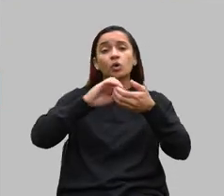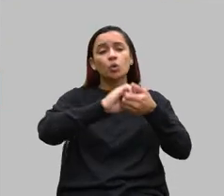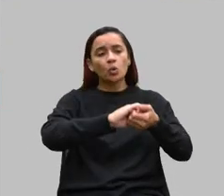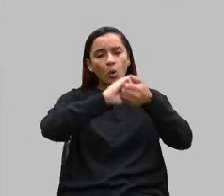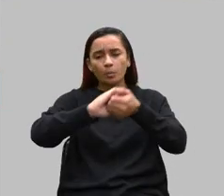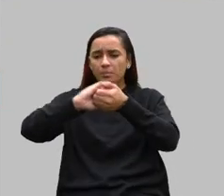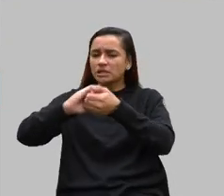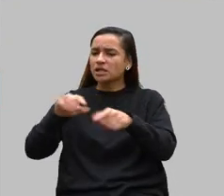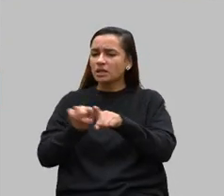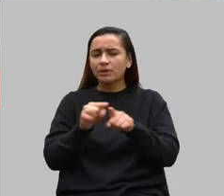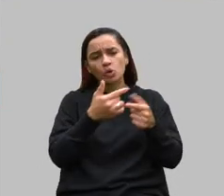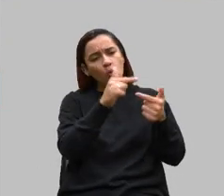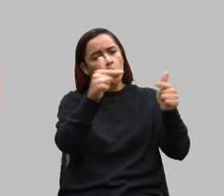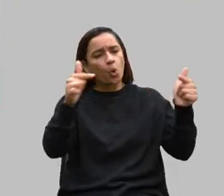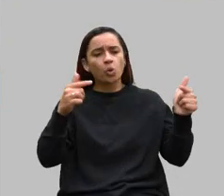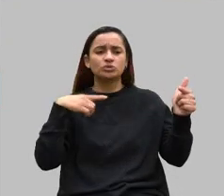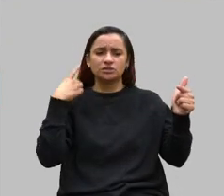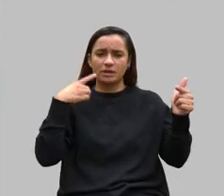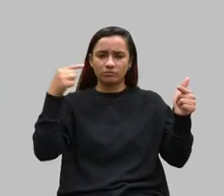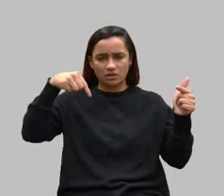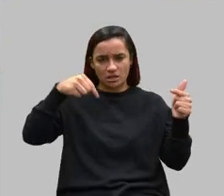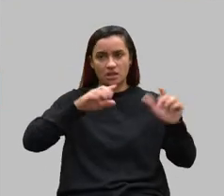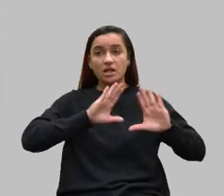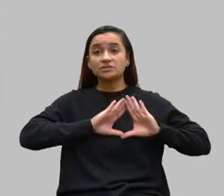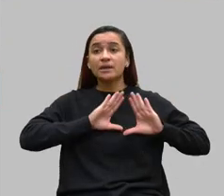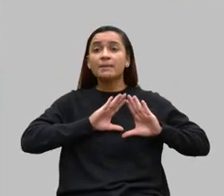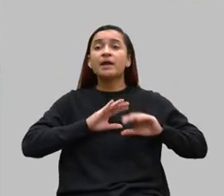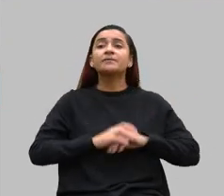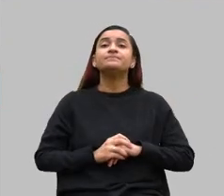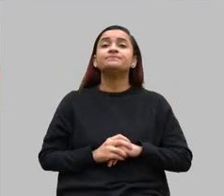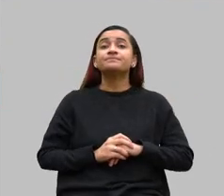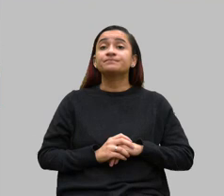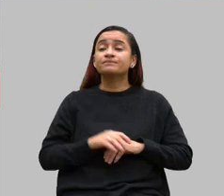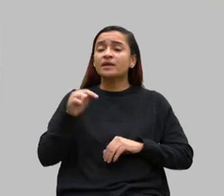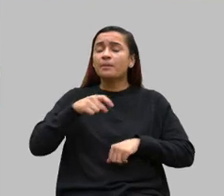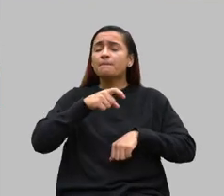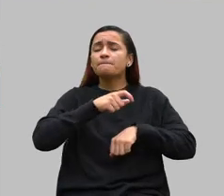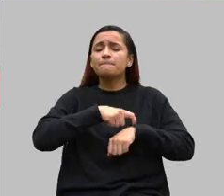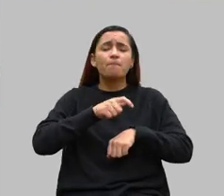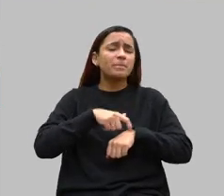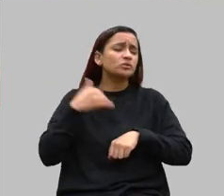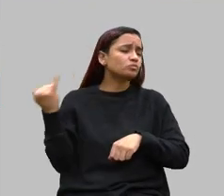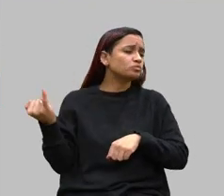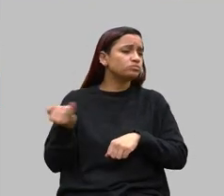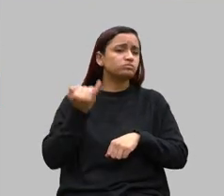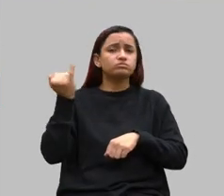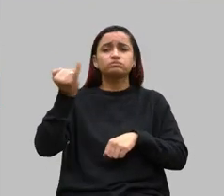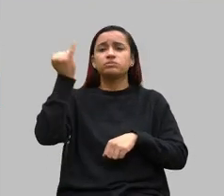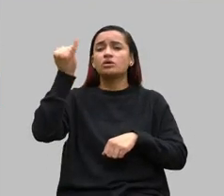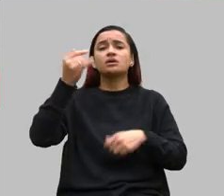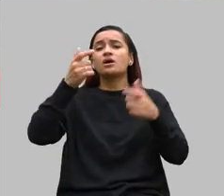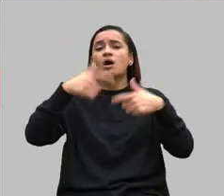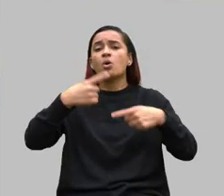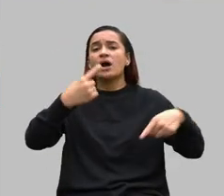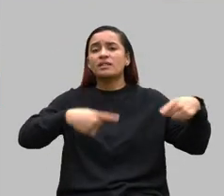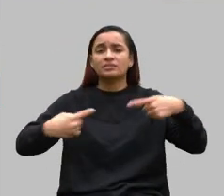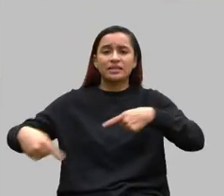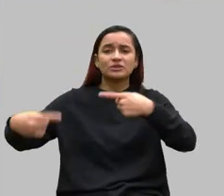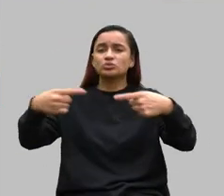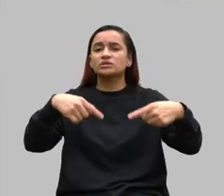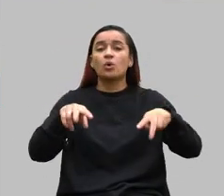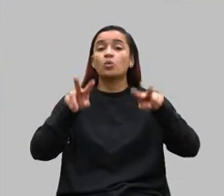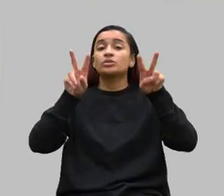deputados deputados aqui da Assembleia em razão desse momento tão importante que a discussão de um tema